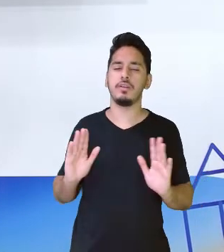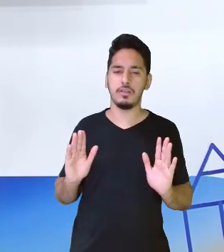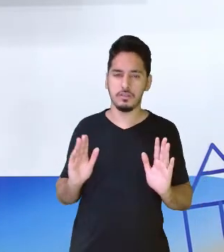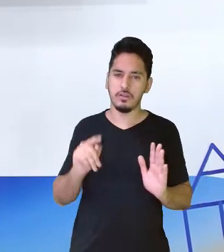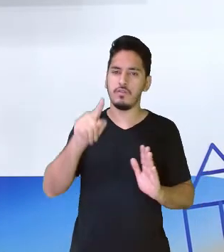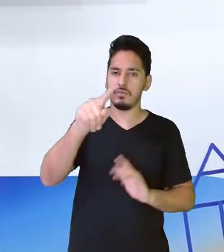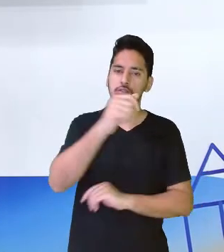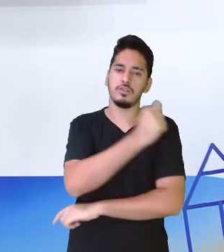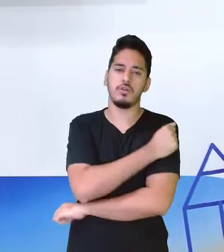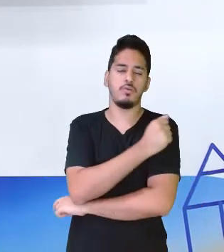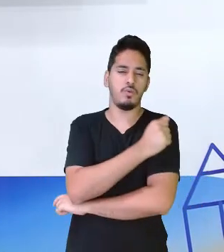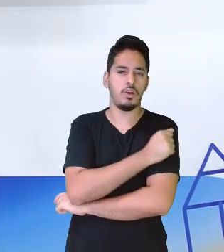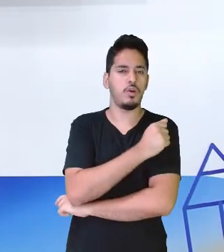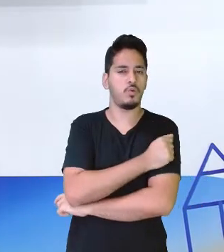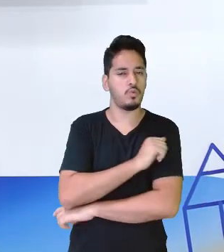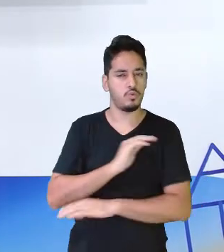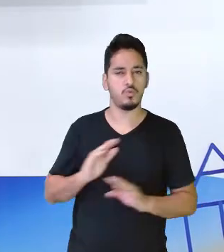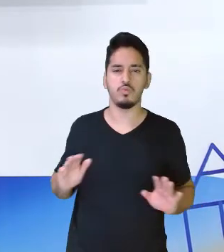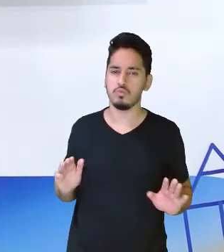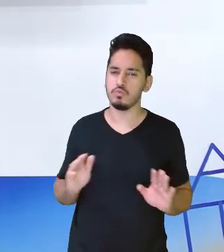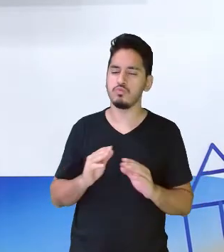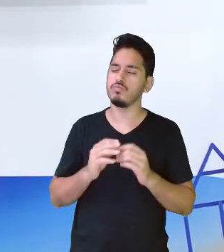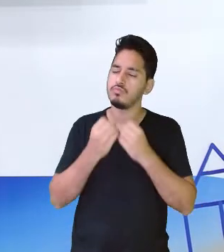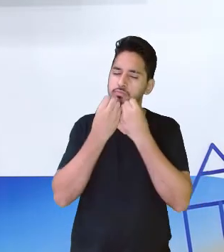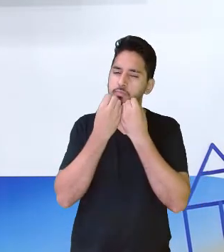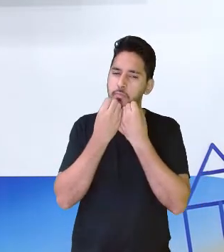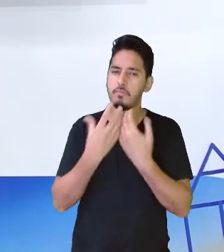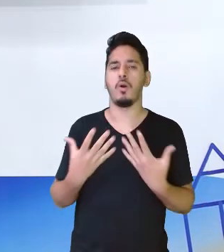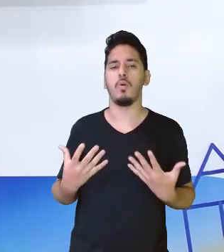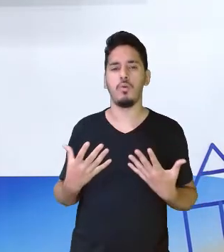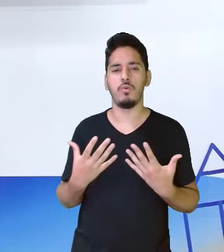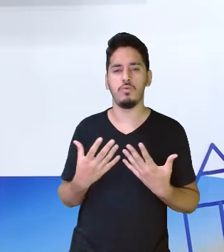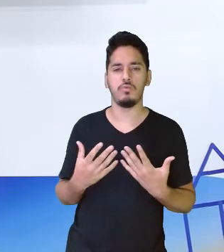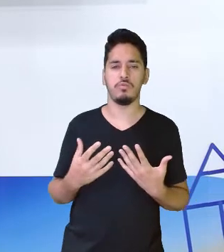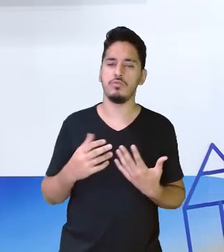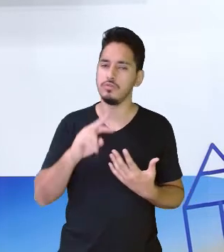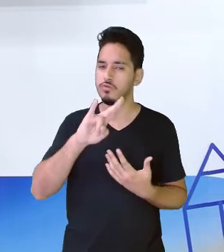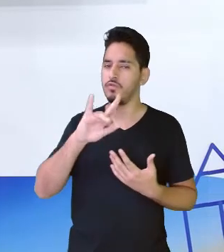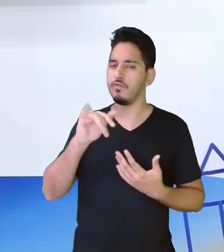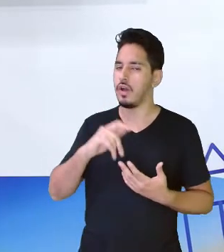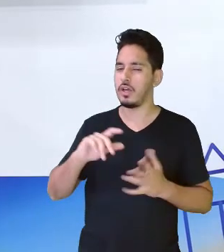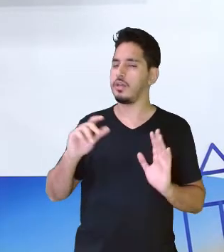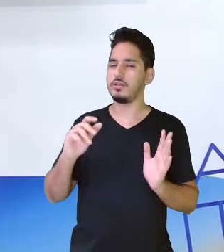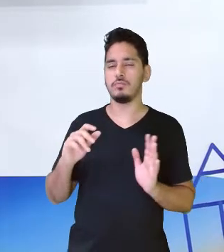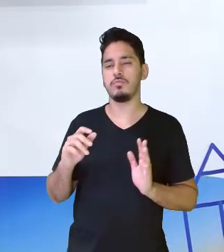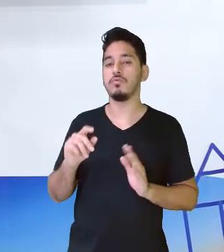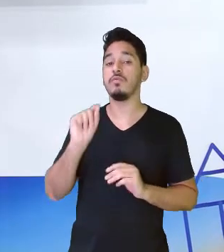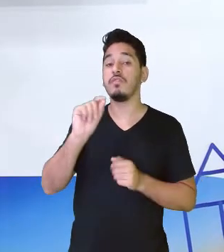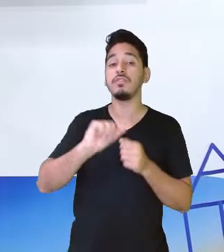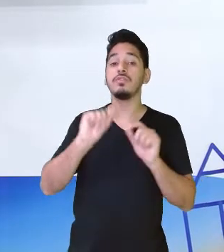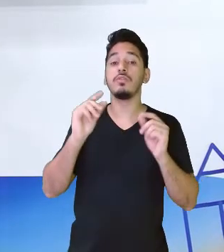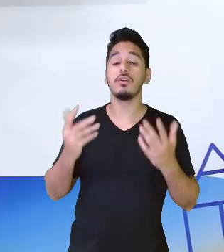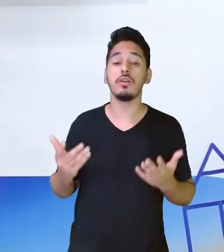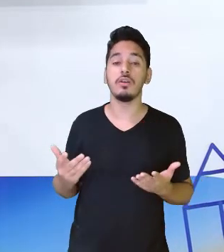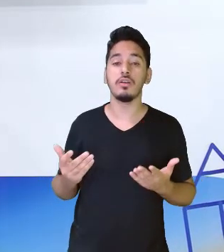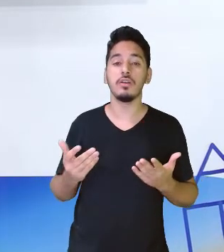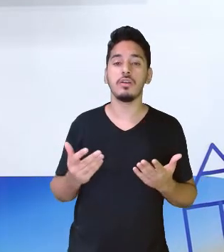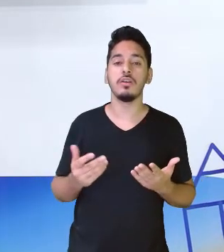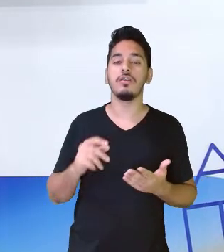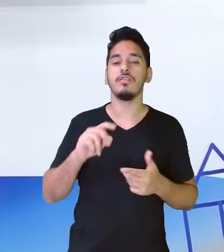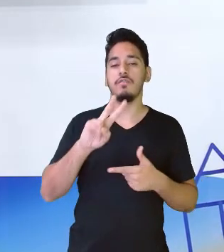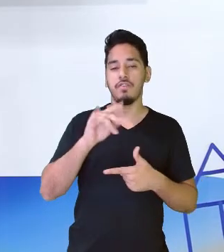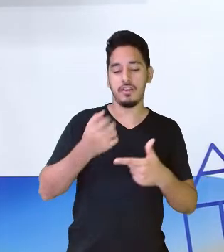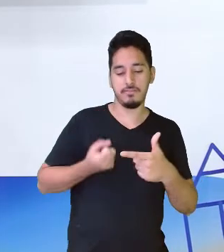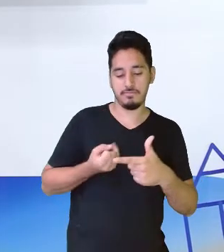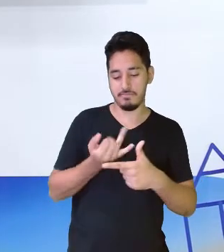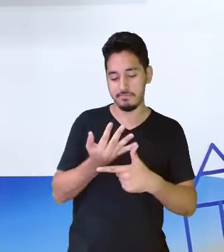é um aluno, uma aluna muito exemplar e não vai decepcionar. Vai fazer o quê?